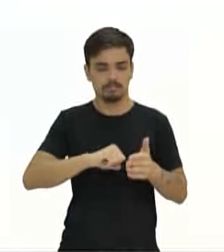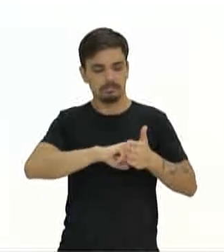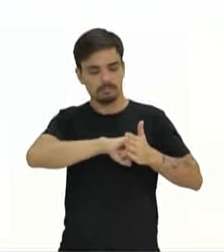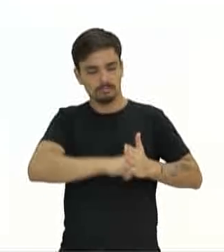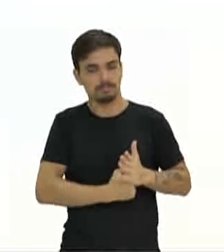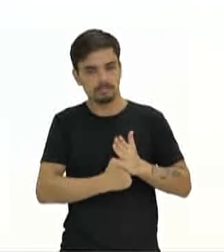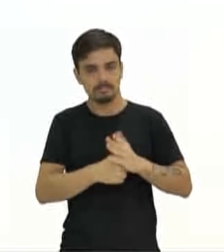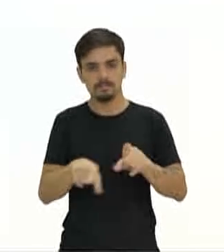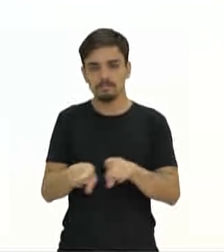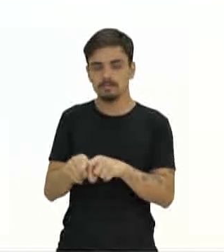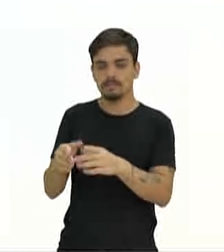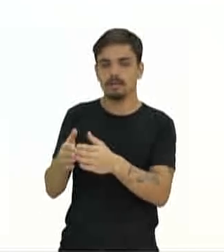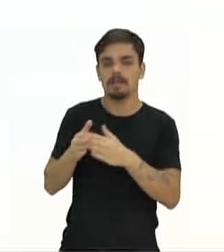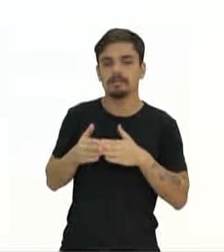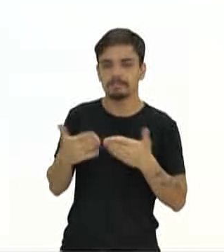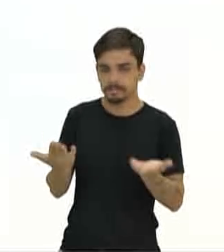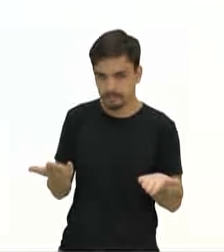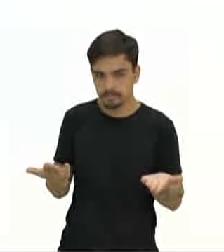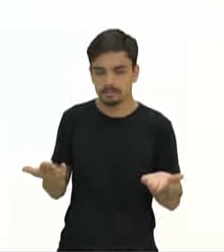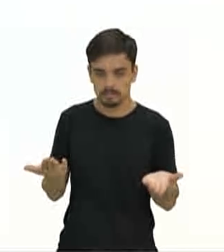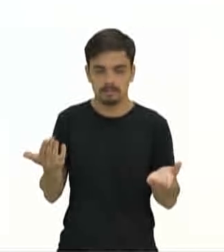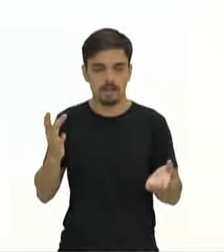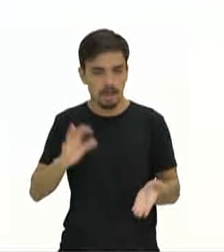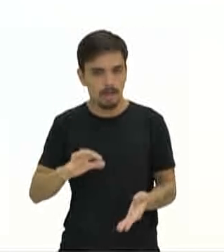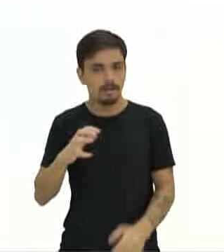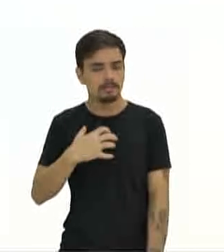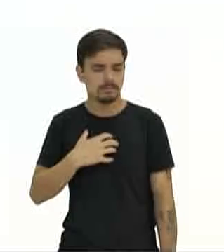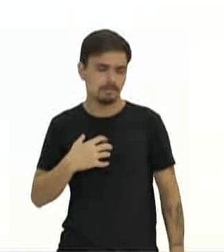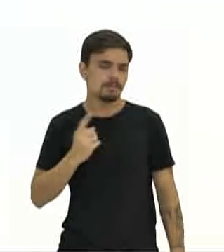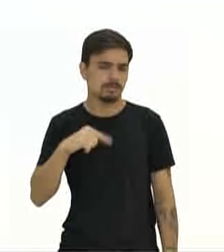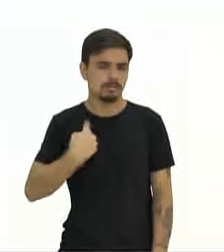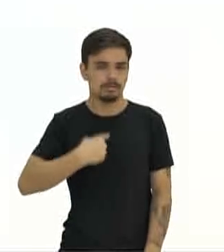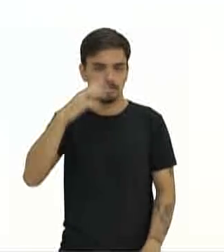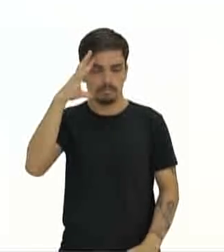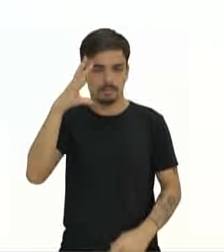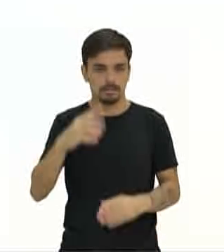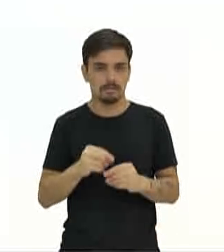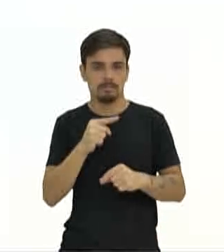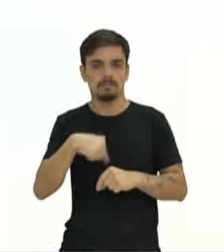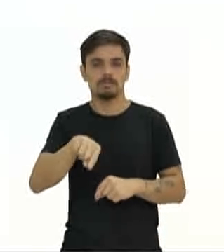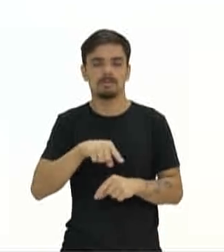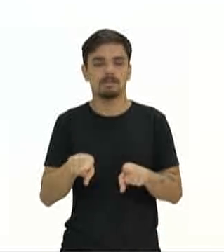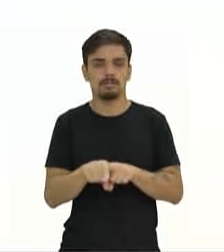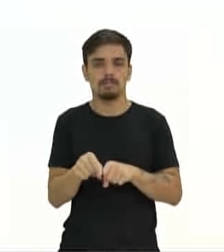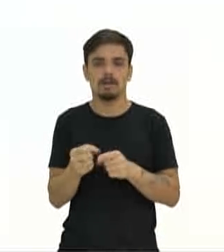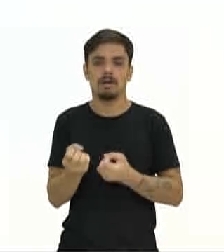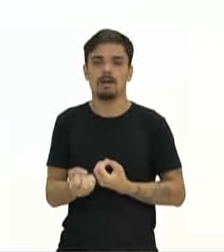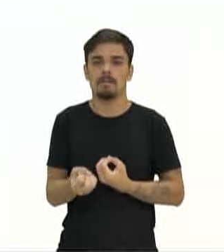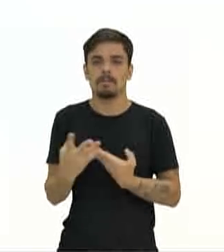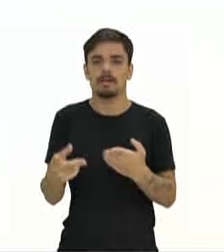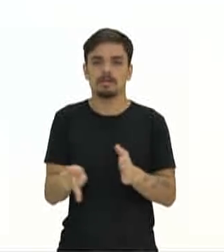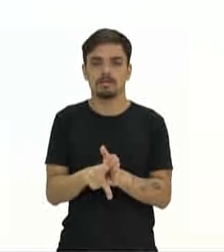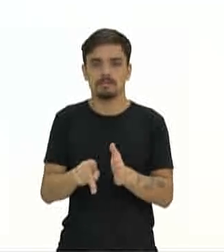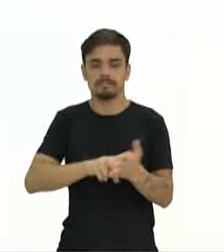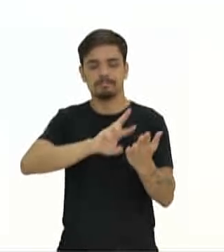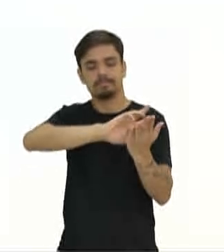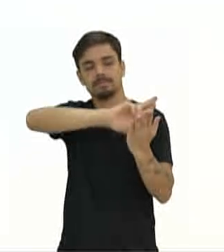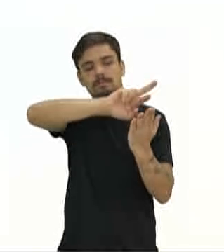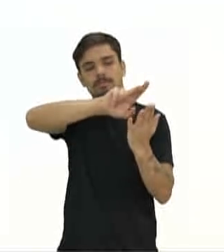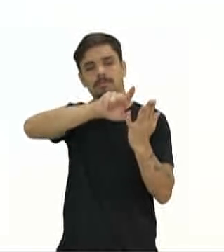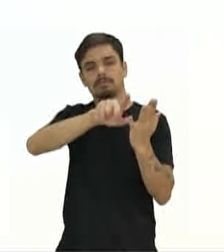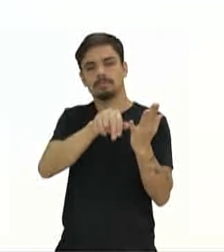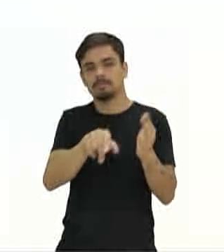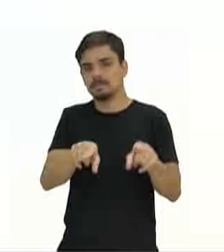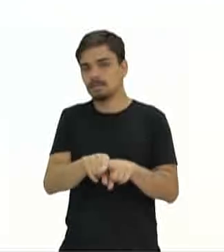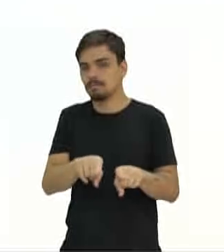censura ou licença. Então é dessa forma que a gente entende mesmo, que você se expressa das mais variadas formas. Então a